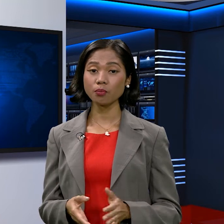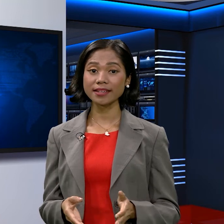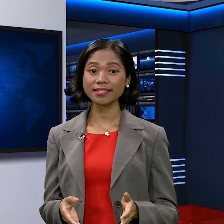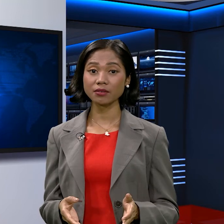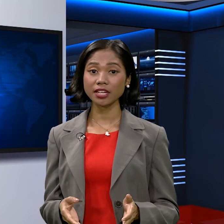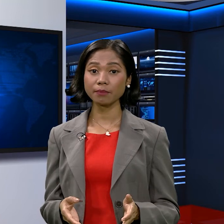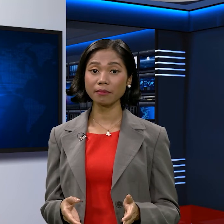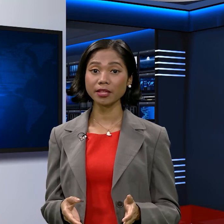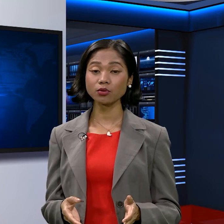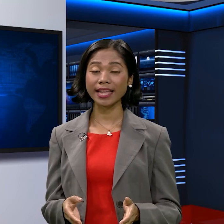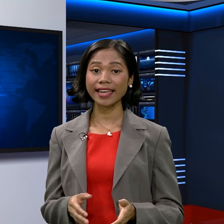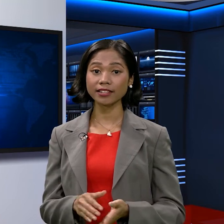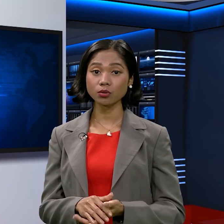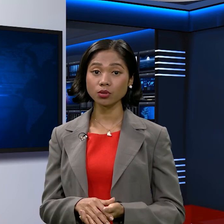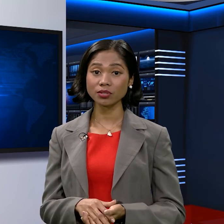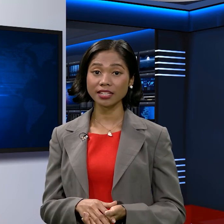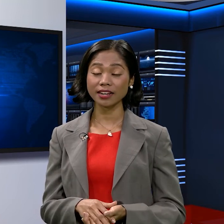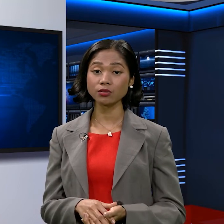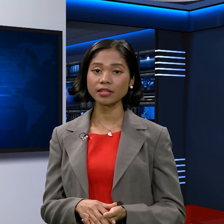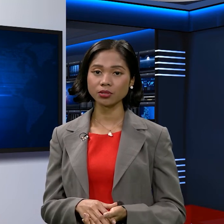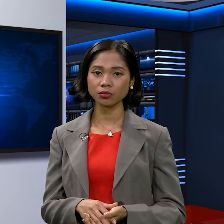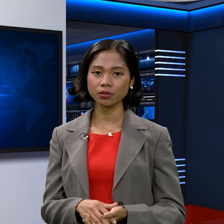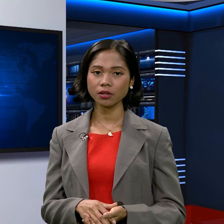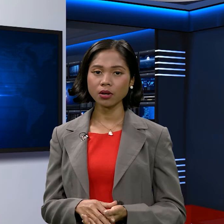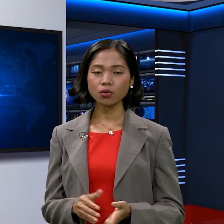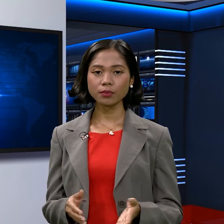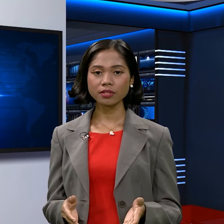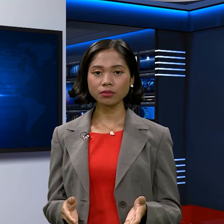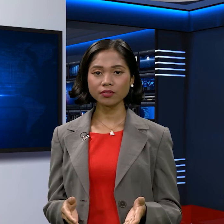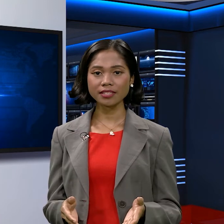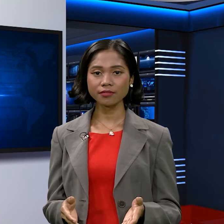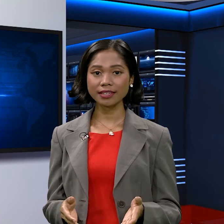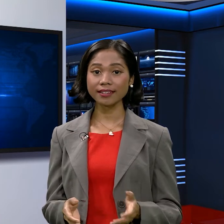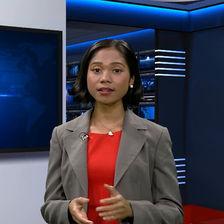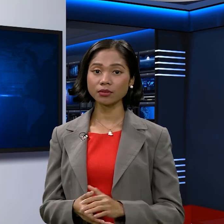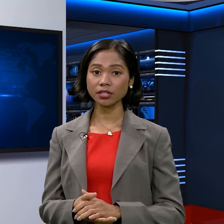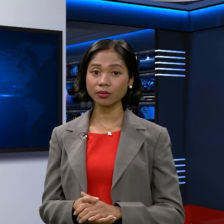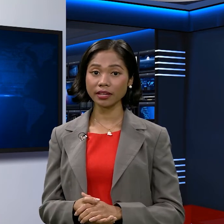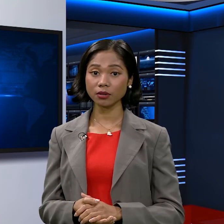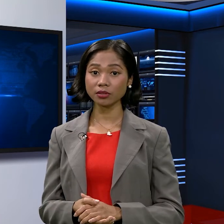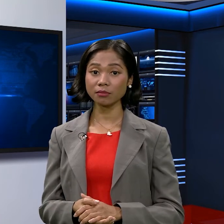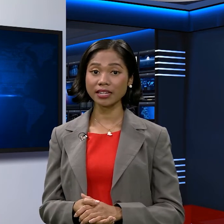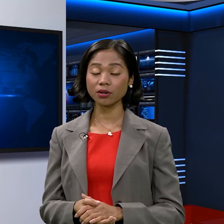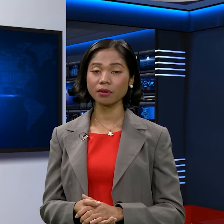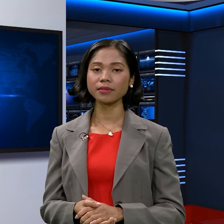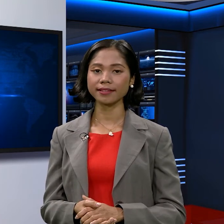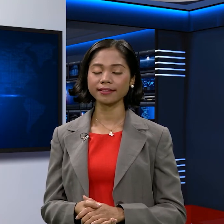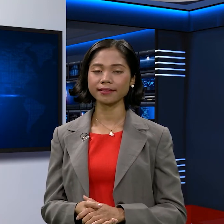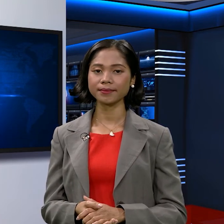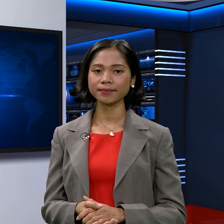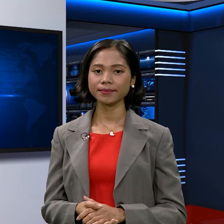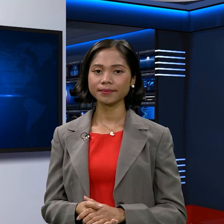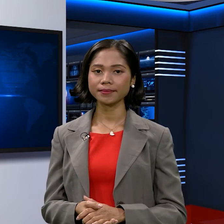a recuperação de equipamentos elétricos considerados lixo. O projeto visa evitar que continuem a contaminar o